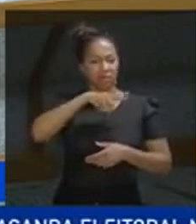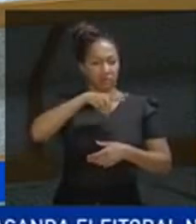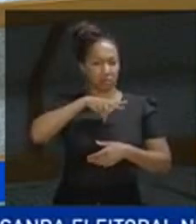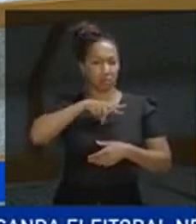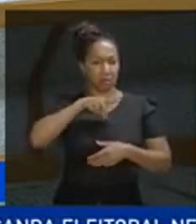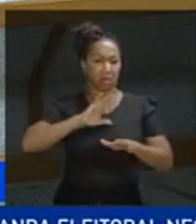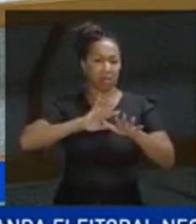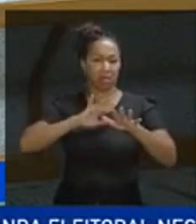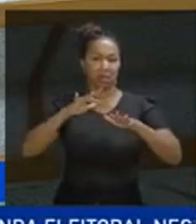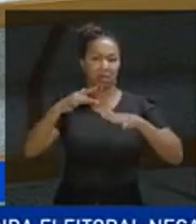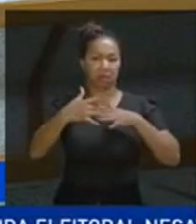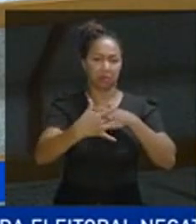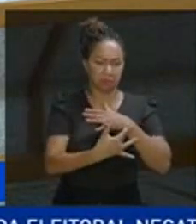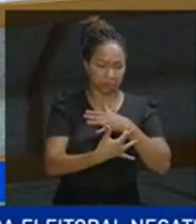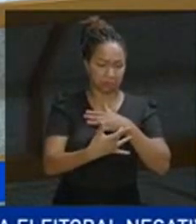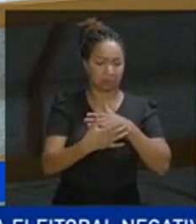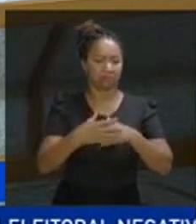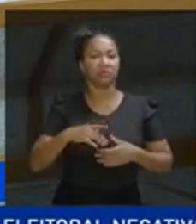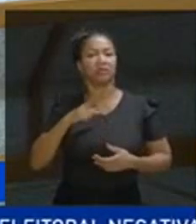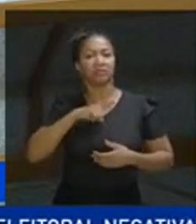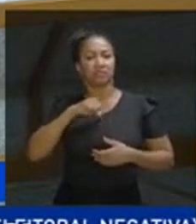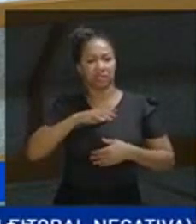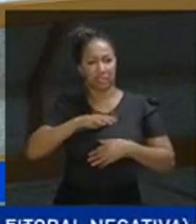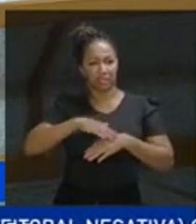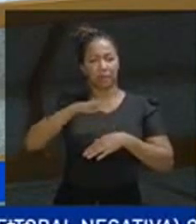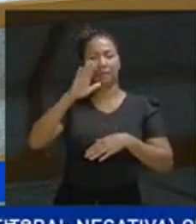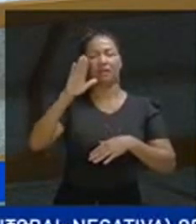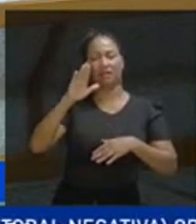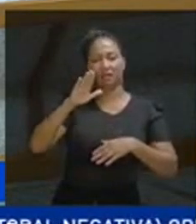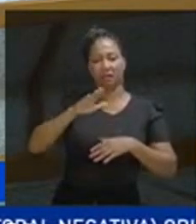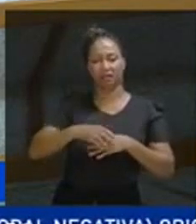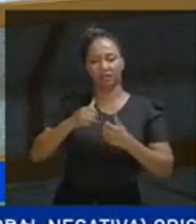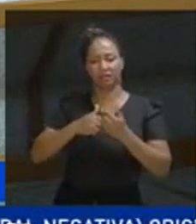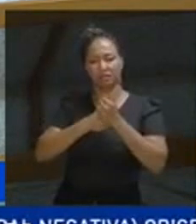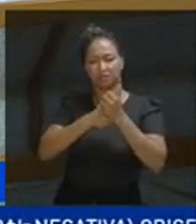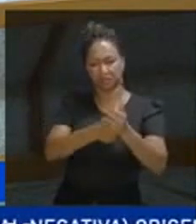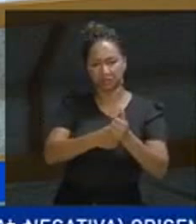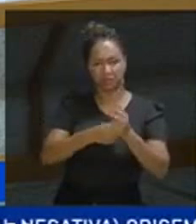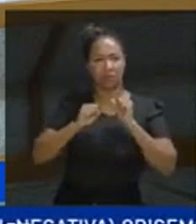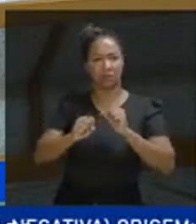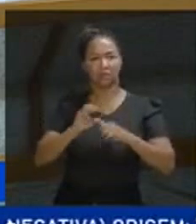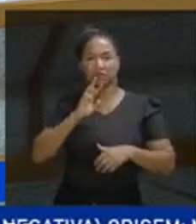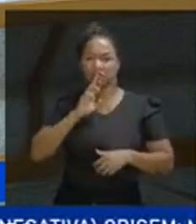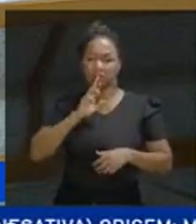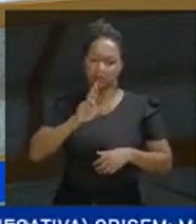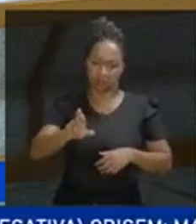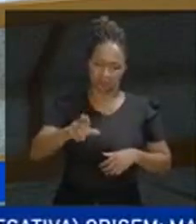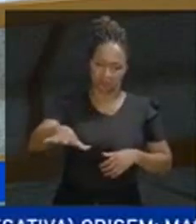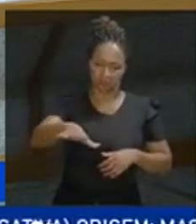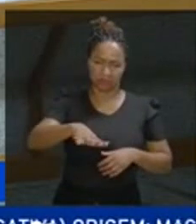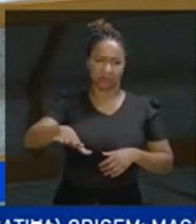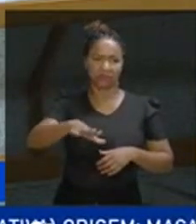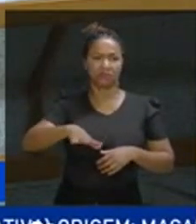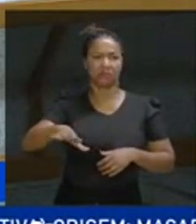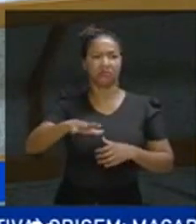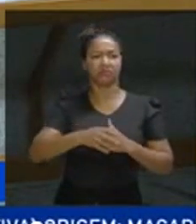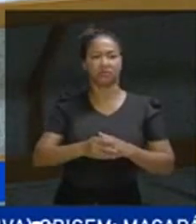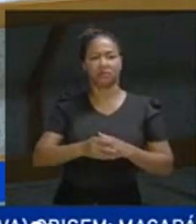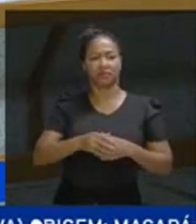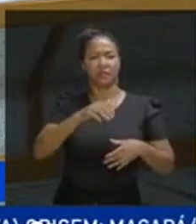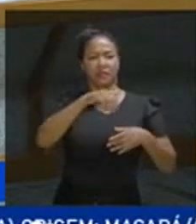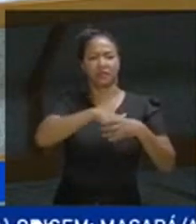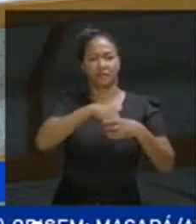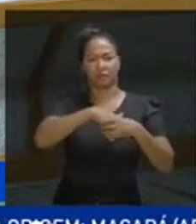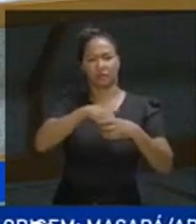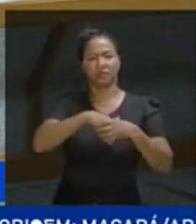rede, que o opositor tem muito mais seguidores. Então, poderá responder dentro deste ambiente. Essa construção do voto,